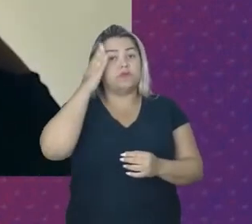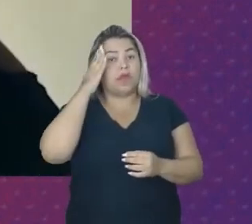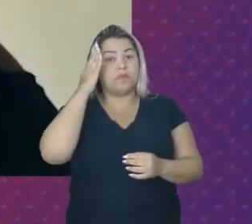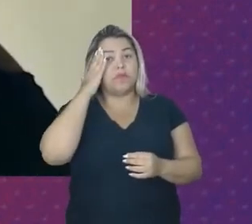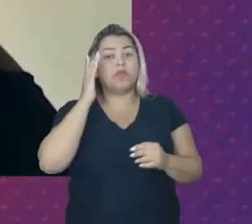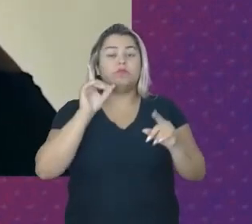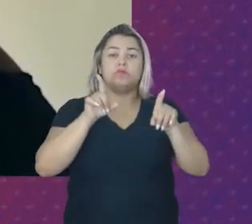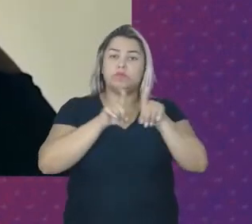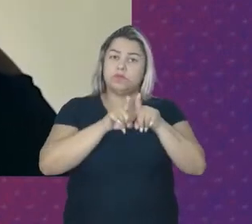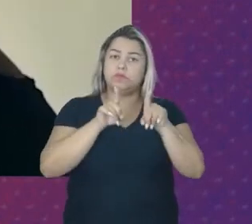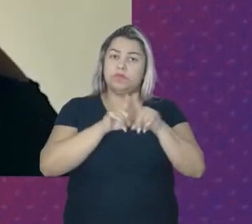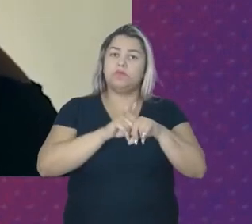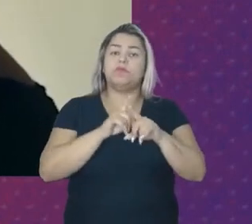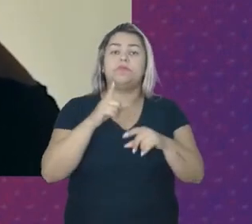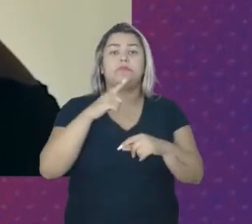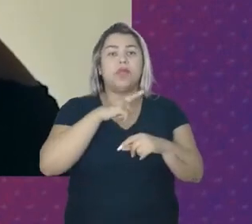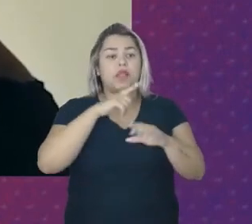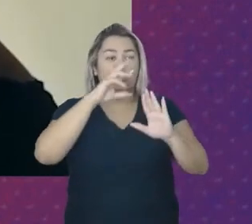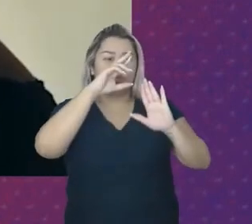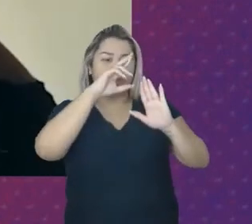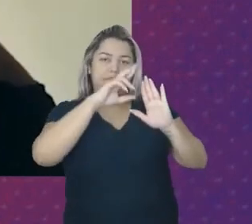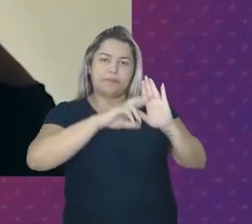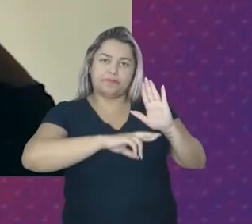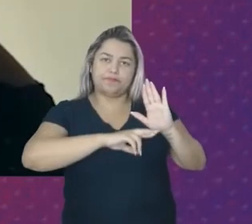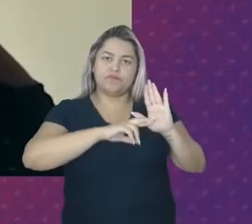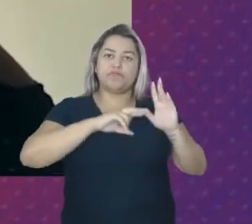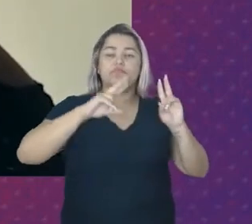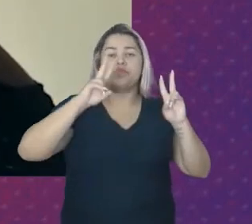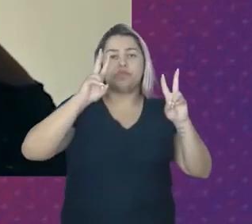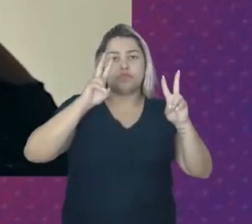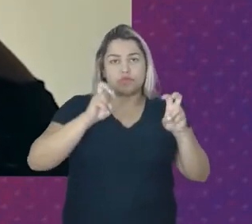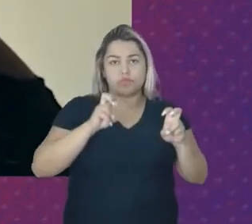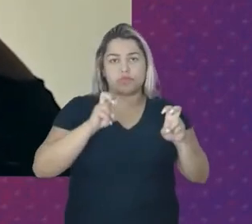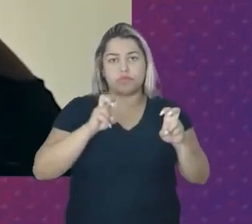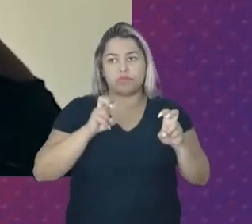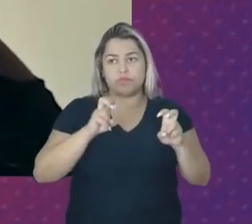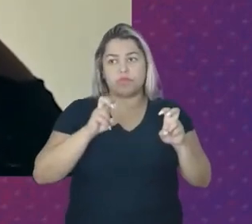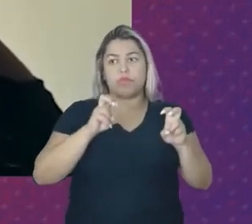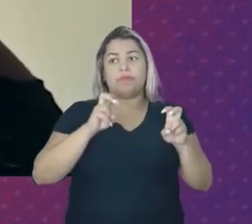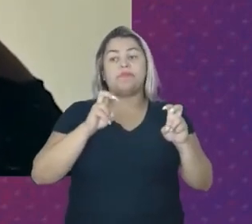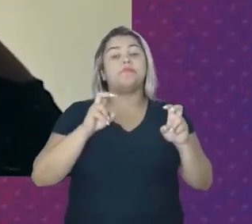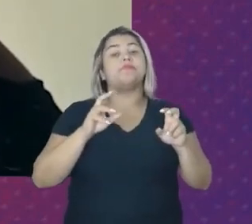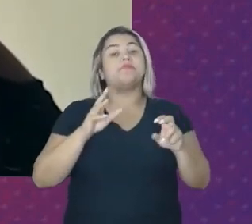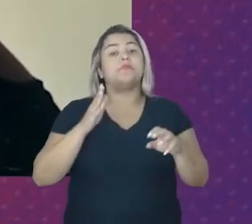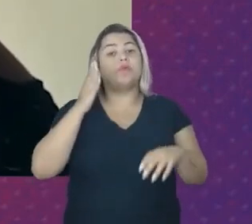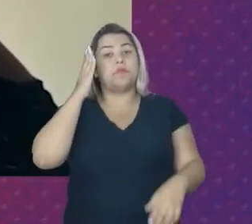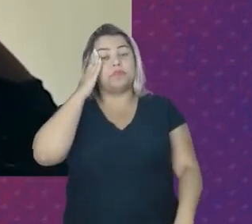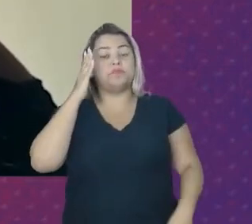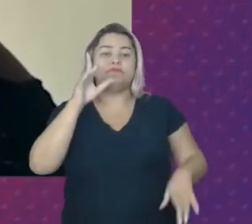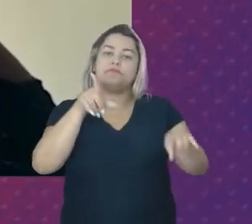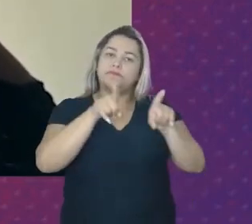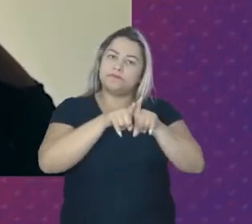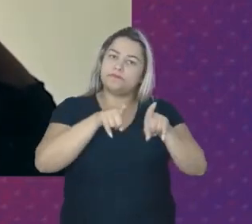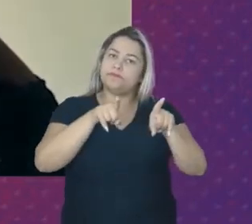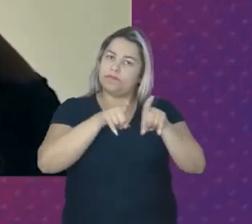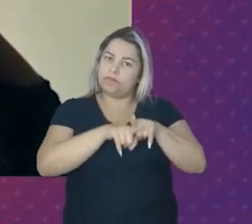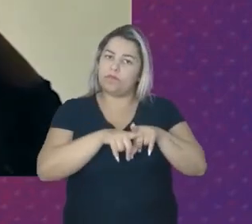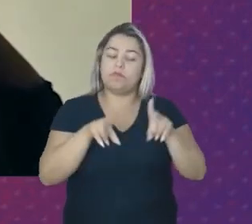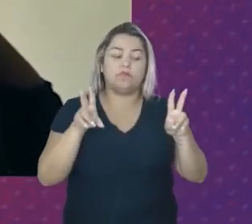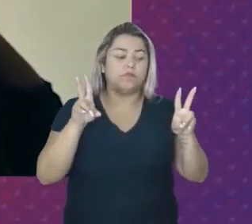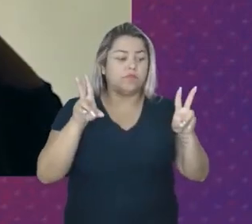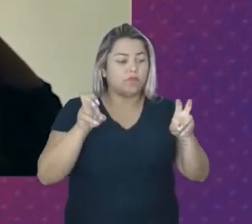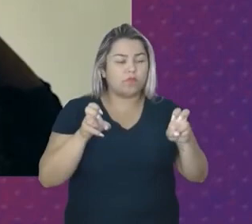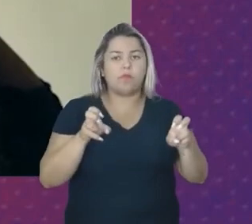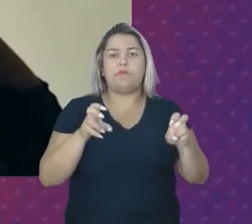redes, elas têm uma certa regra sobre os conteúdos políticos, né? Sabendo que a gente pode tratar de assuntos